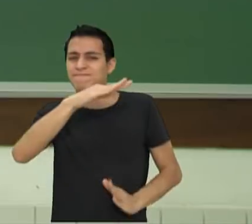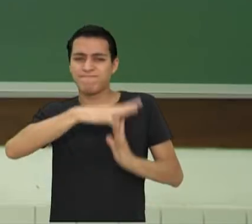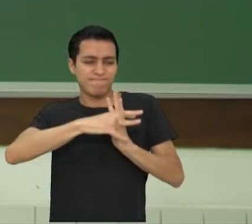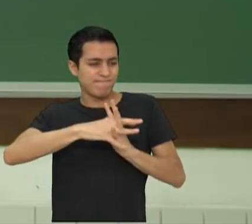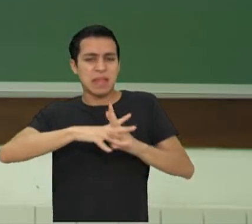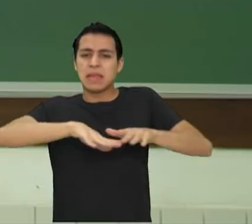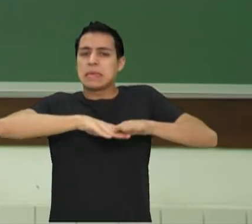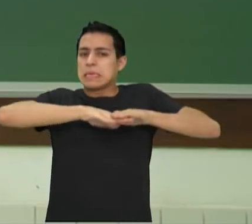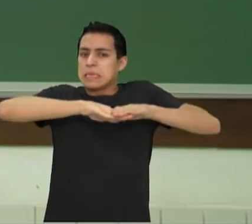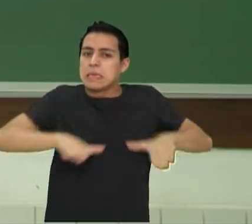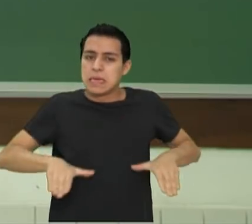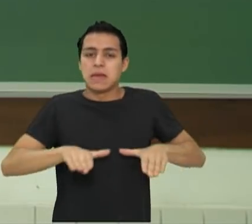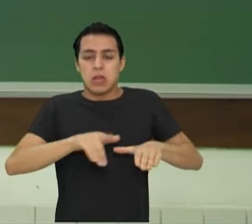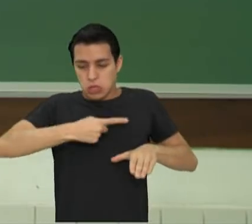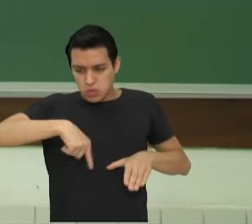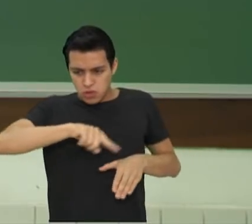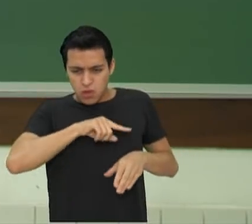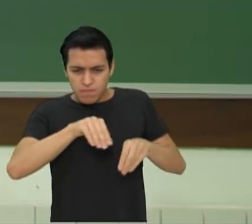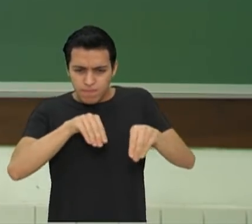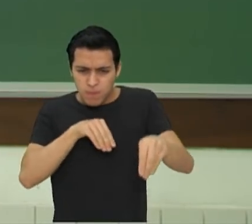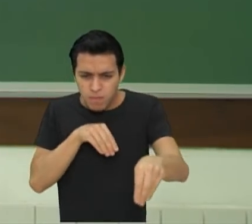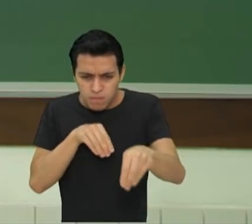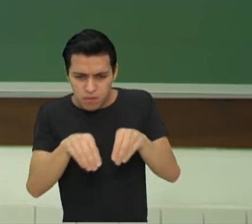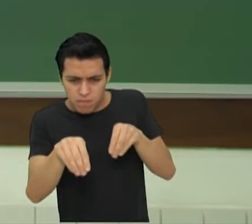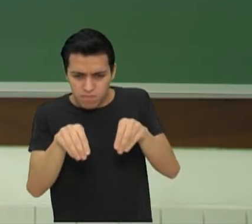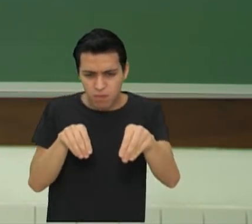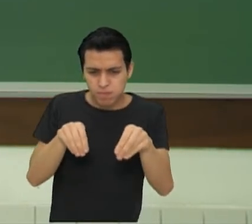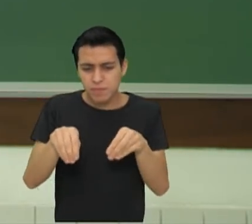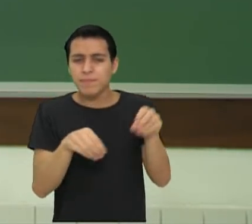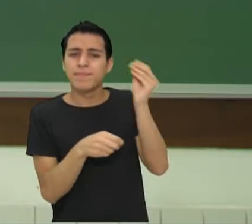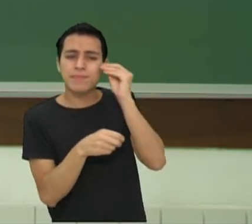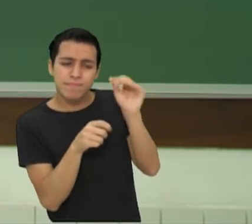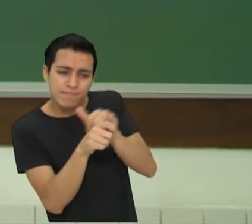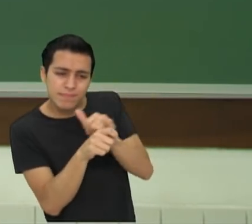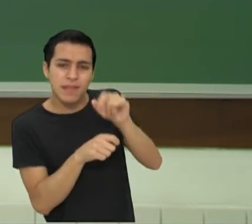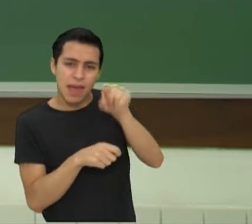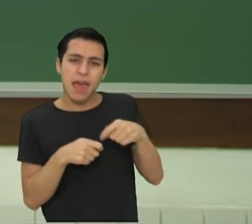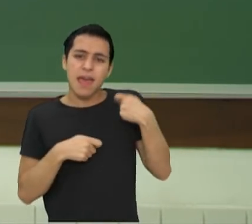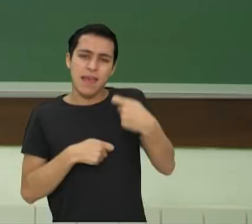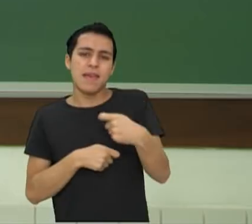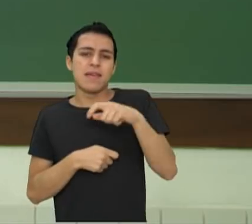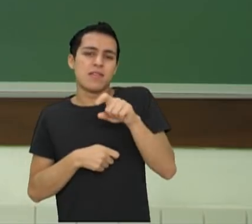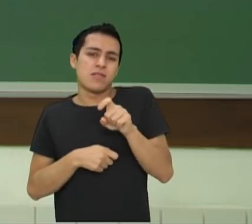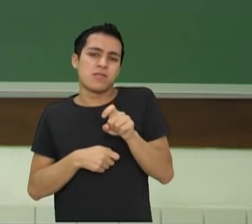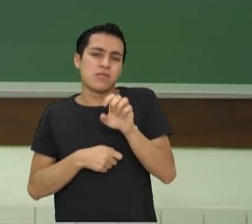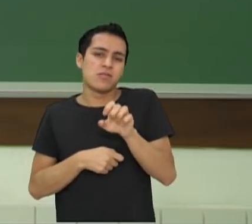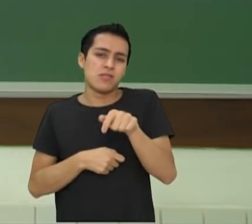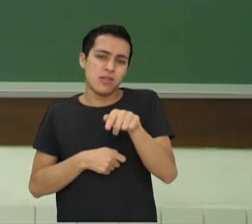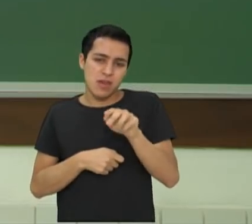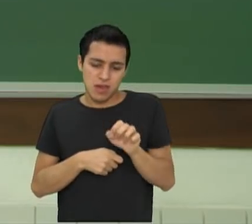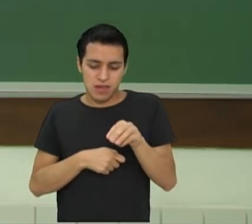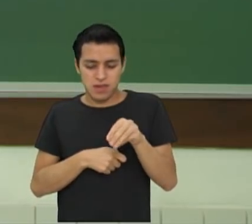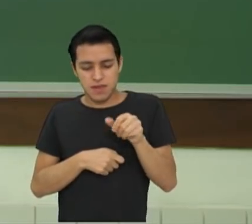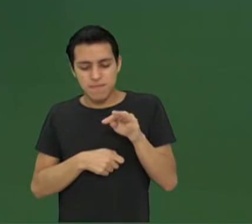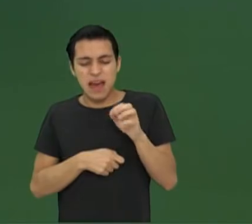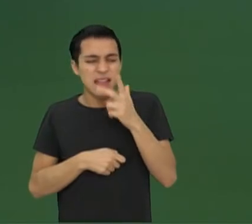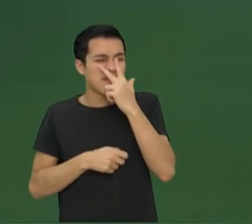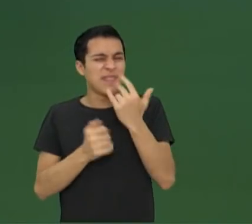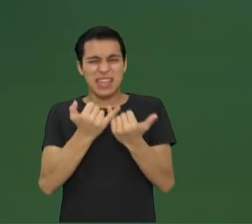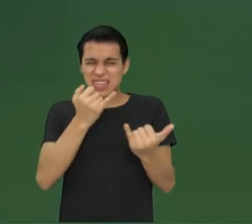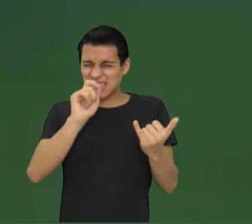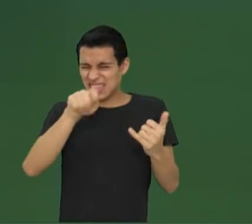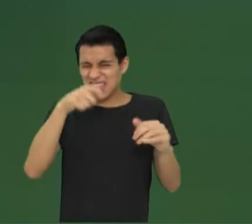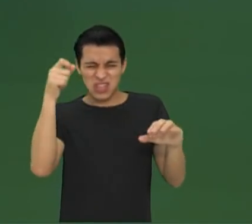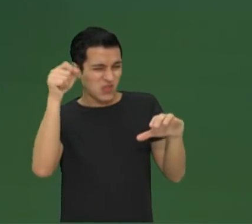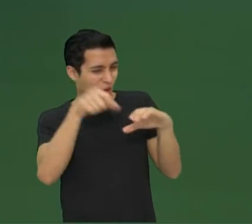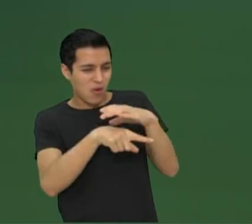gente nós jogamos o xadrez para dar checkmate no adversário. Então, o checkmate é o gol do xadrez, né, que a gente fala, é